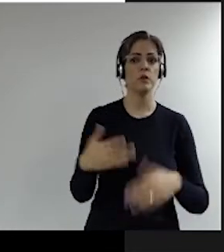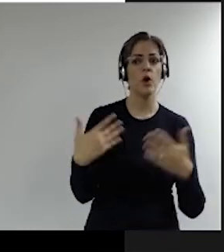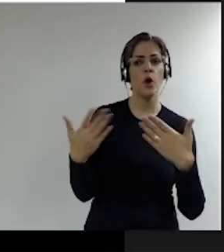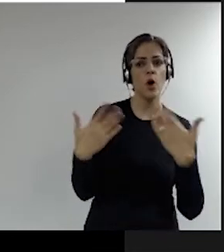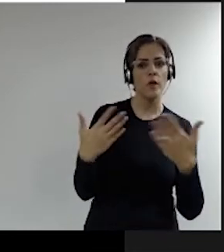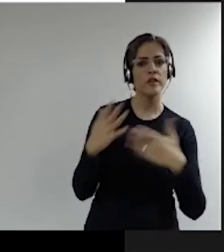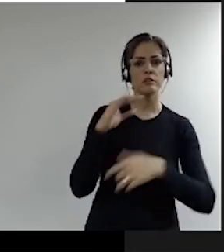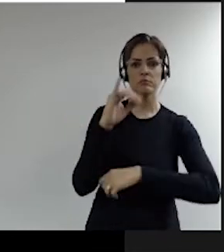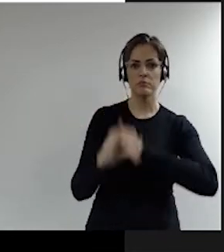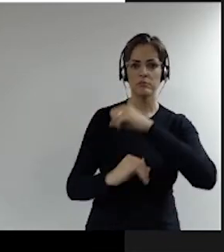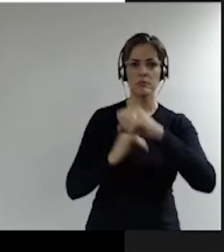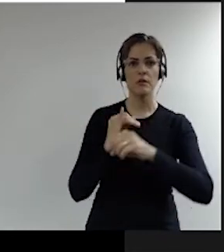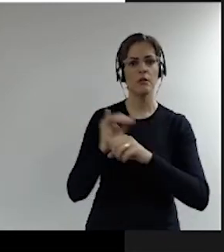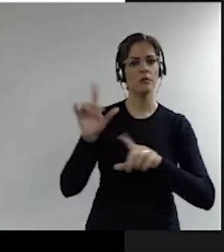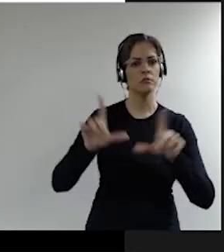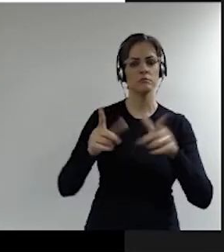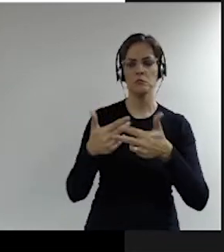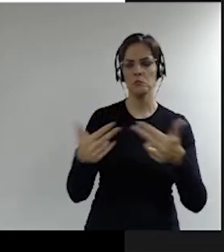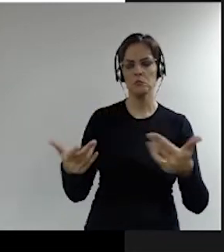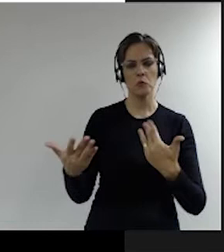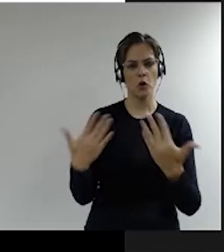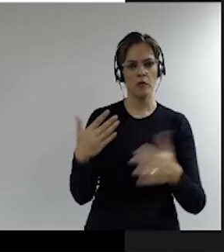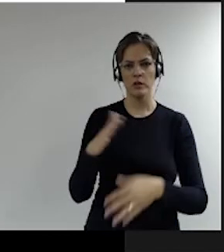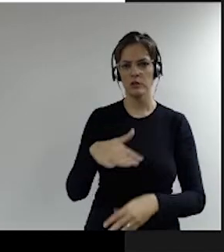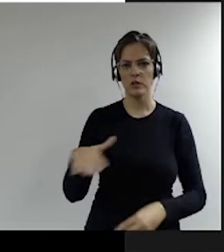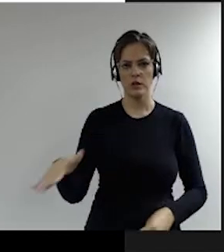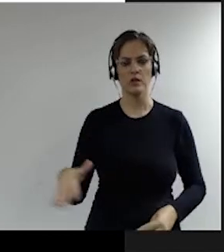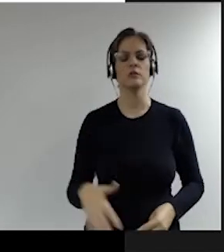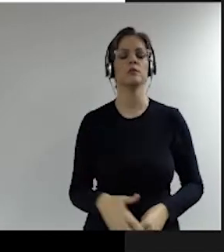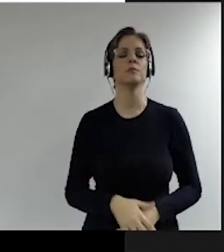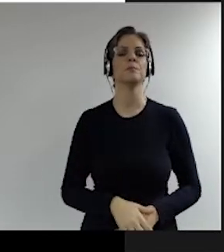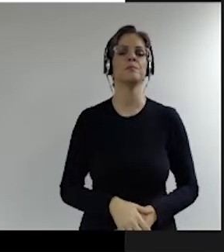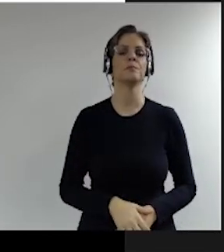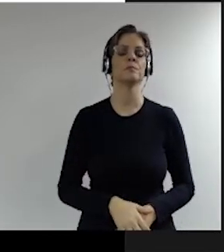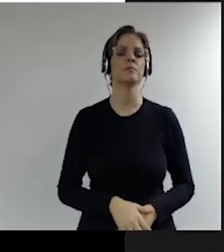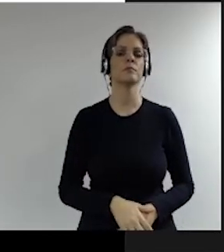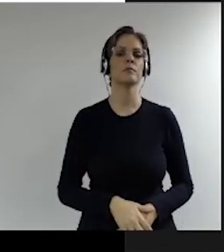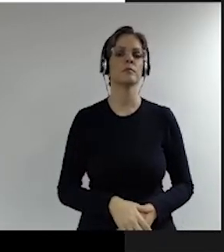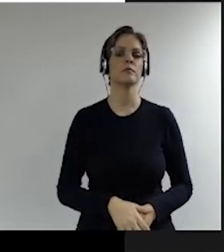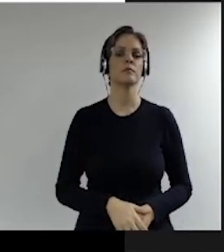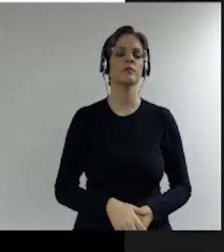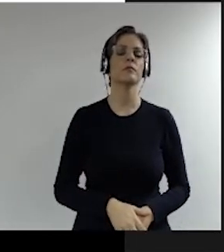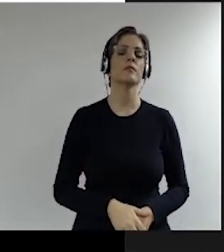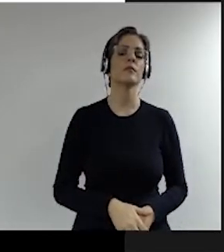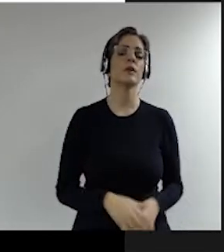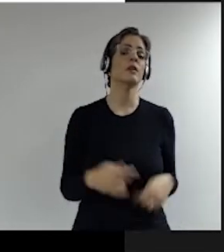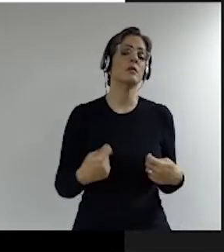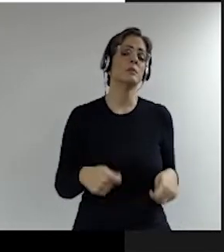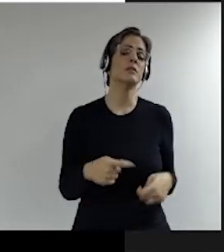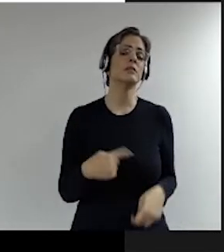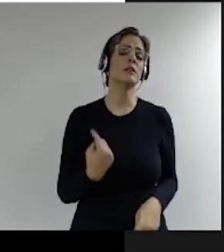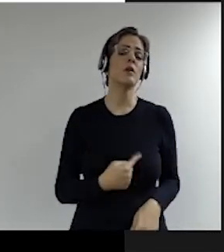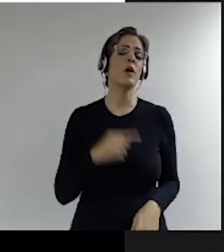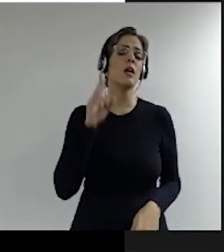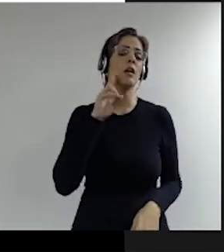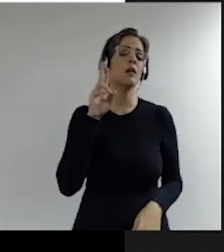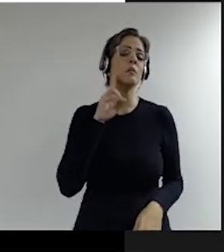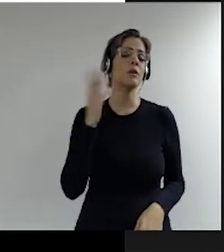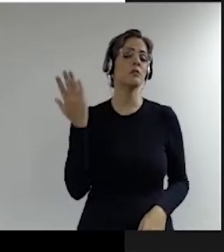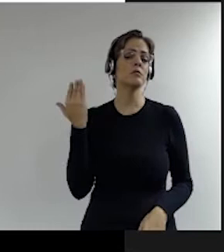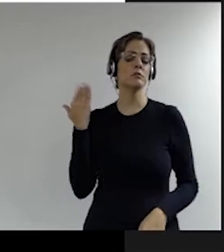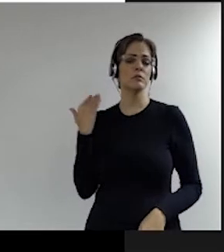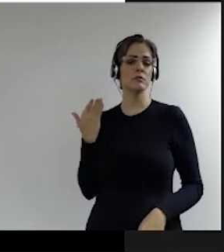crianças e lembrar que as formações que foram feitas para os professores foram de